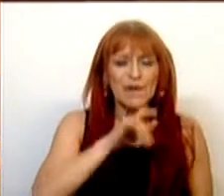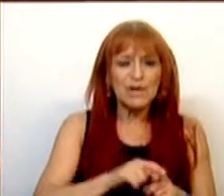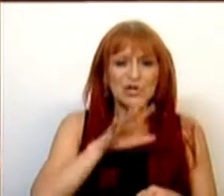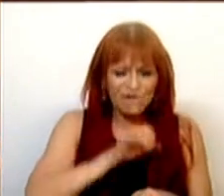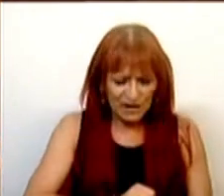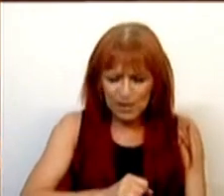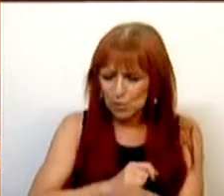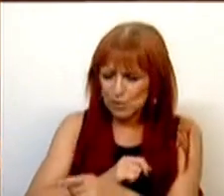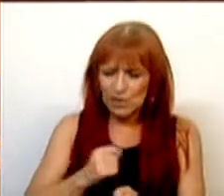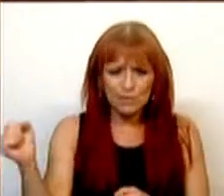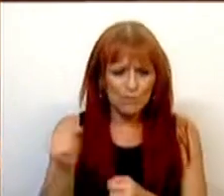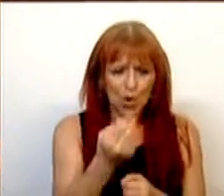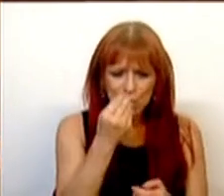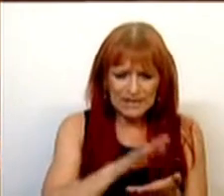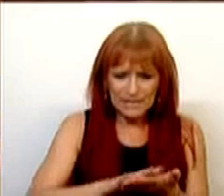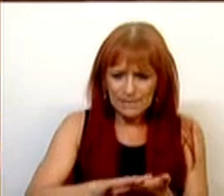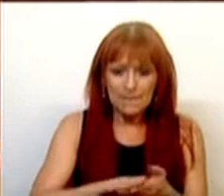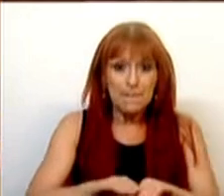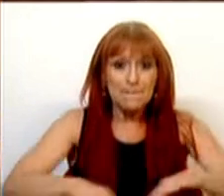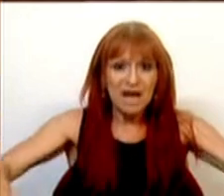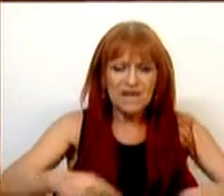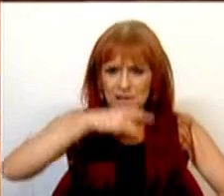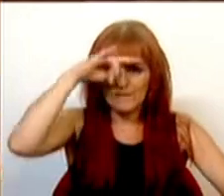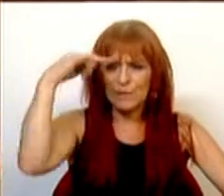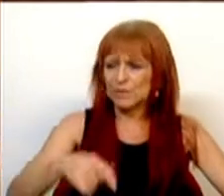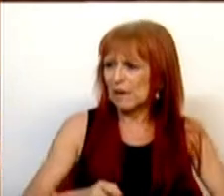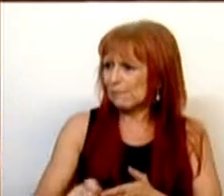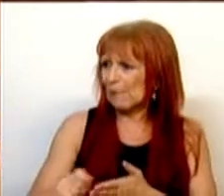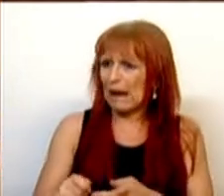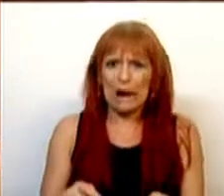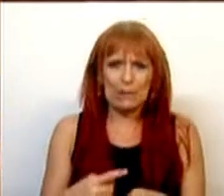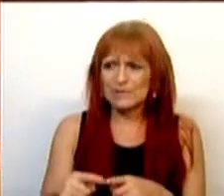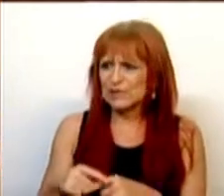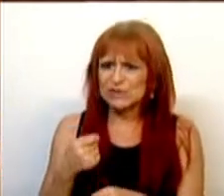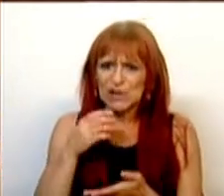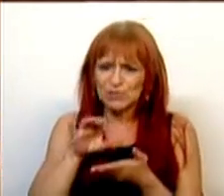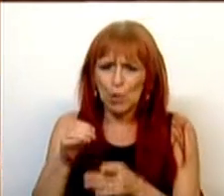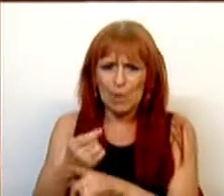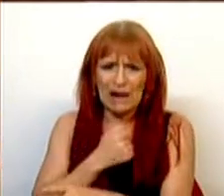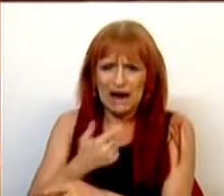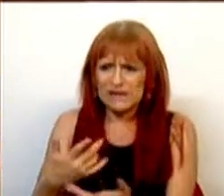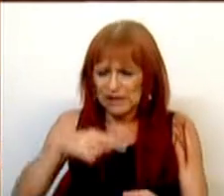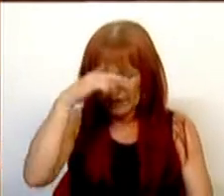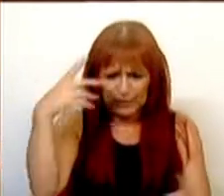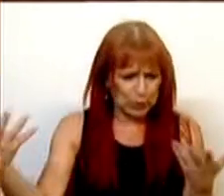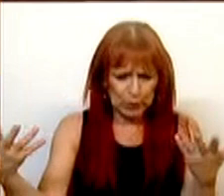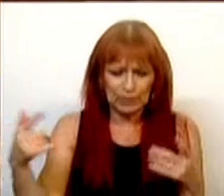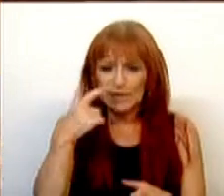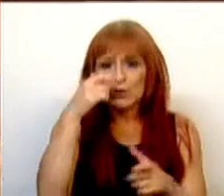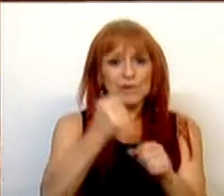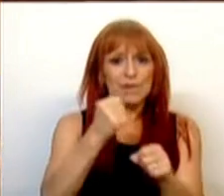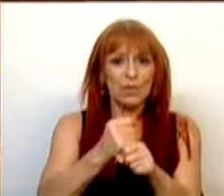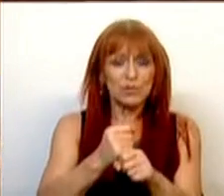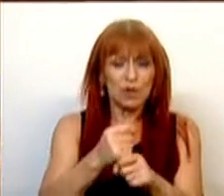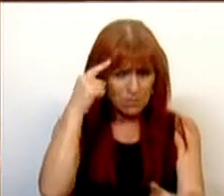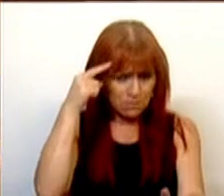com filhos que, para colocar comida na mesa, é com grande dificuldade que pagam as suas prestações do crédito de habitação. Temos trabalhadores